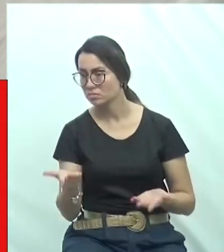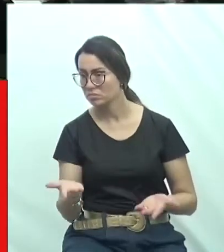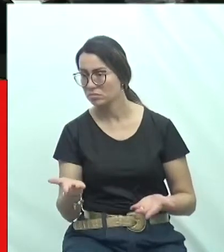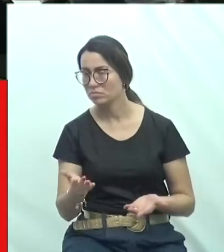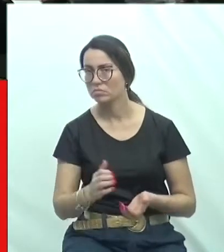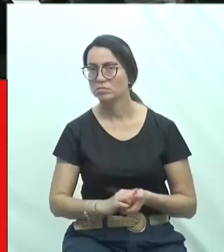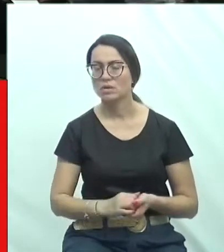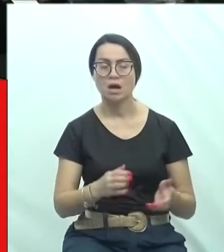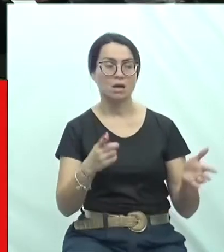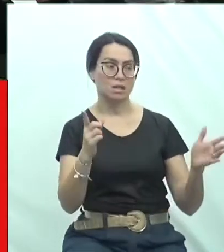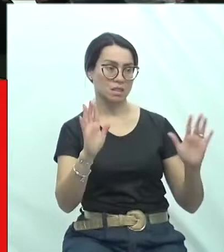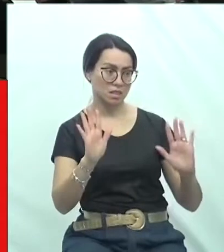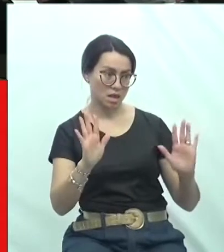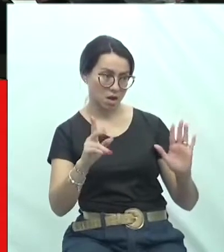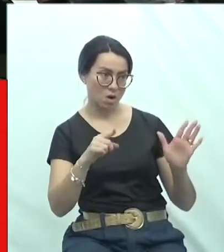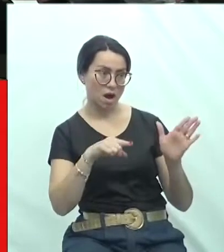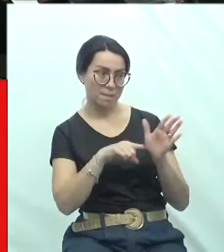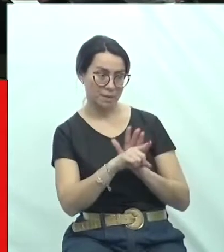se existe, né?